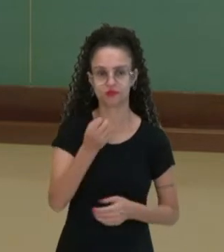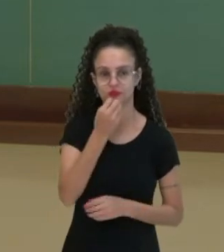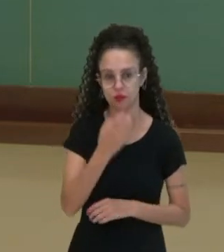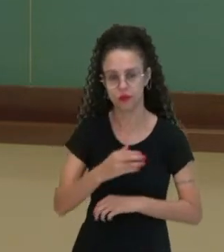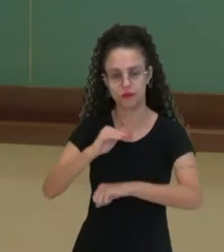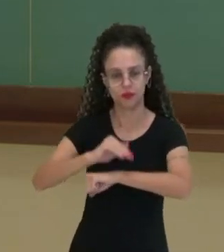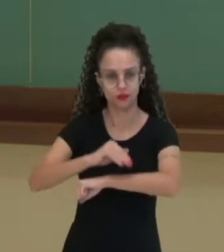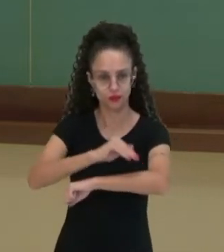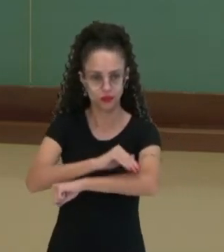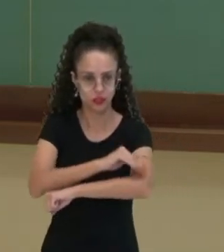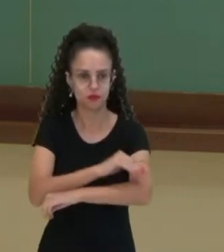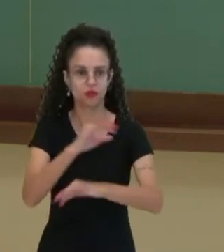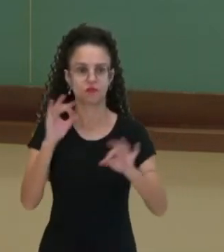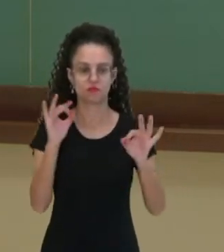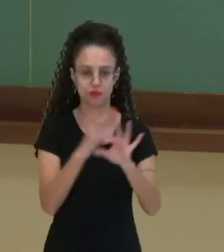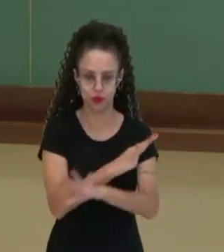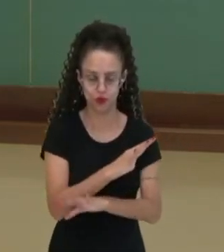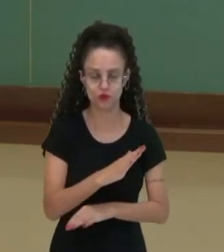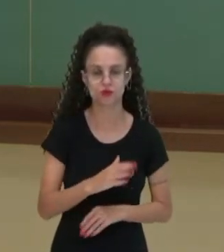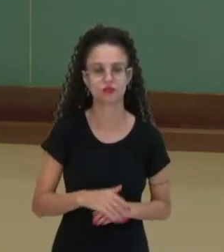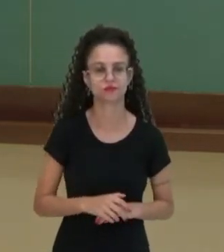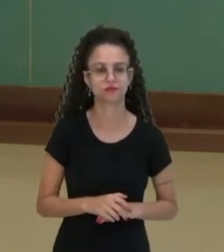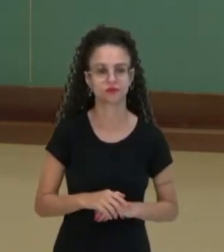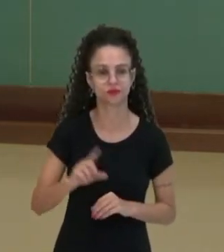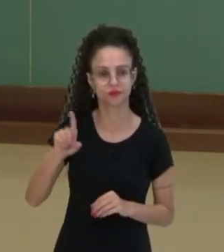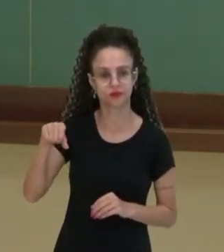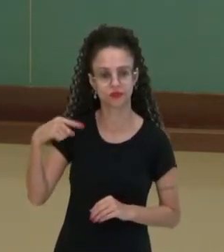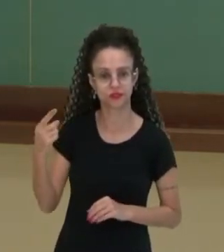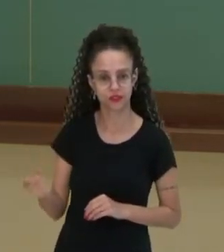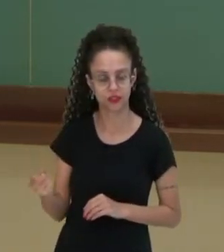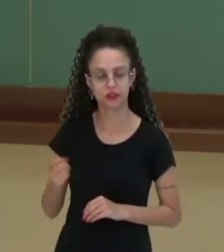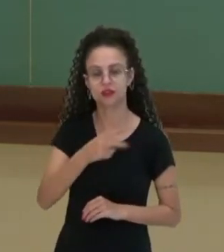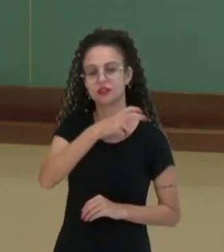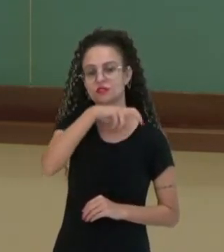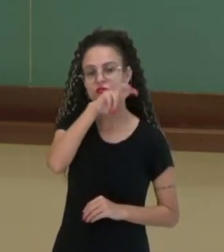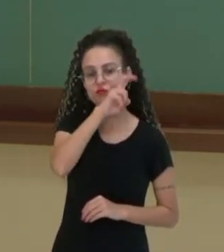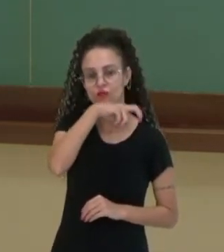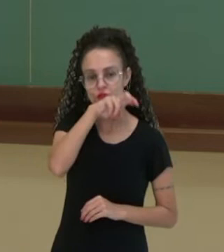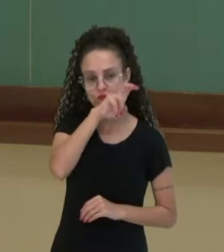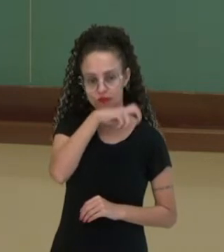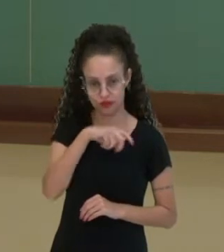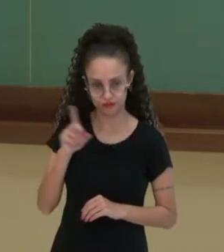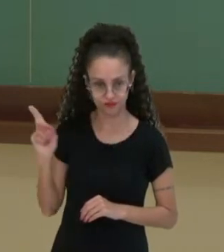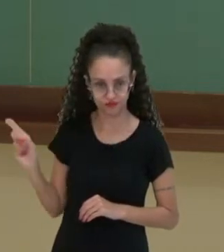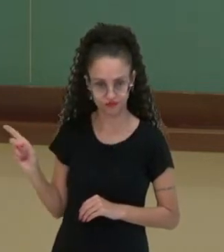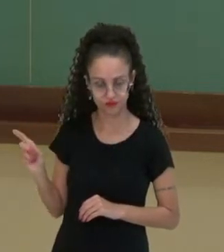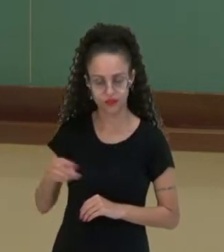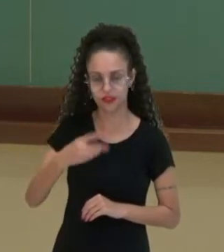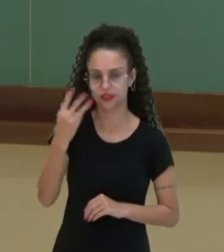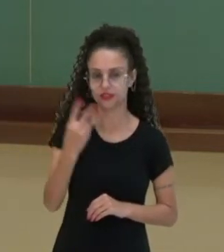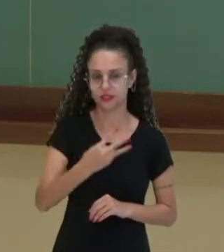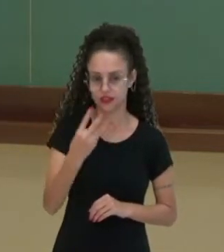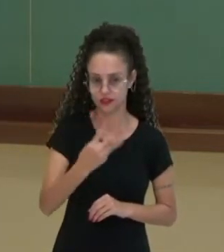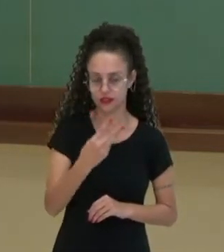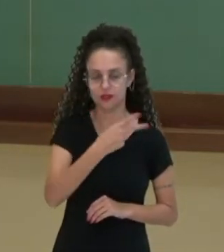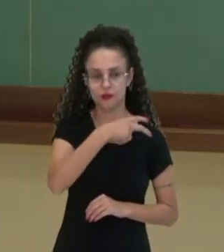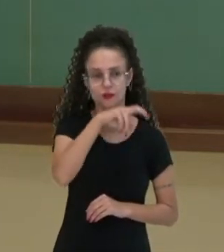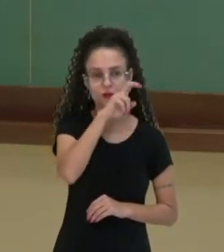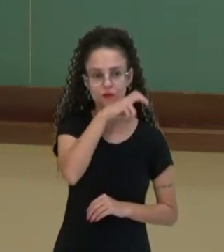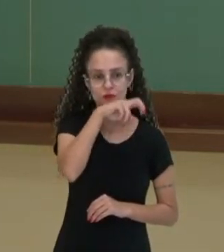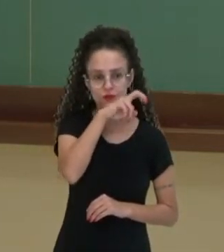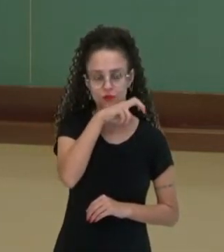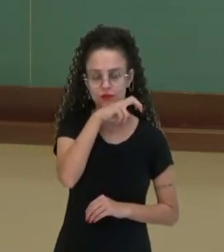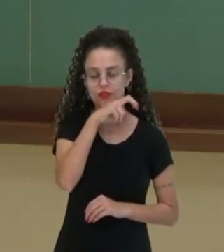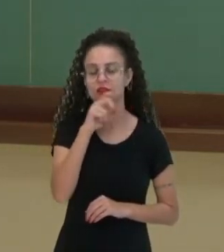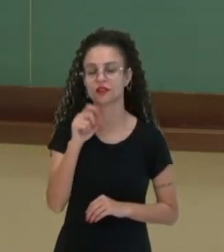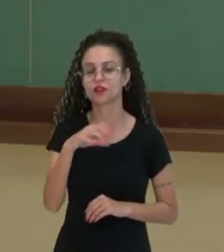se alimentou da borboleta e nós temos aqui uma cobra, né? O terceiro consumidor, que se